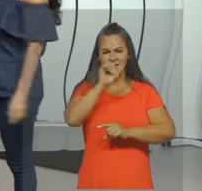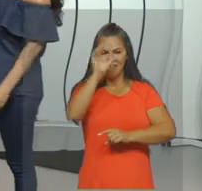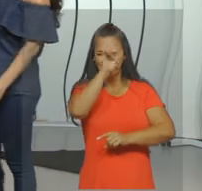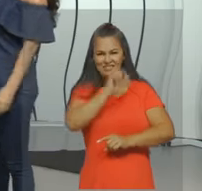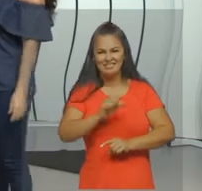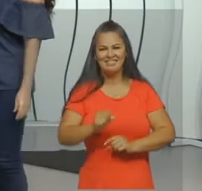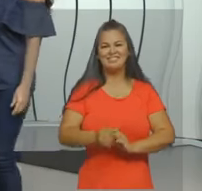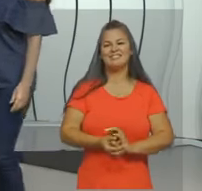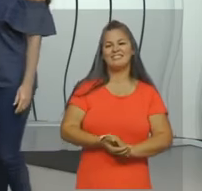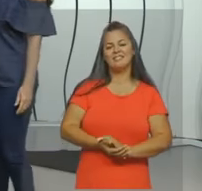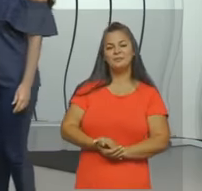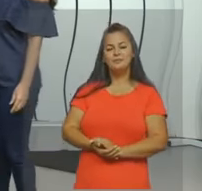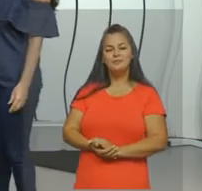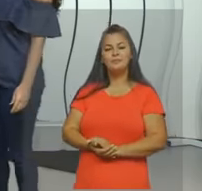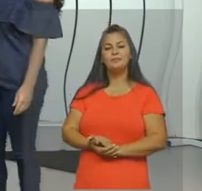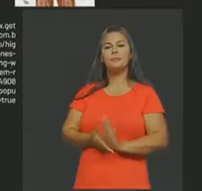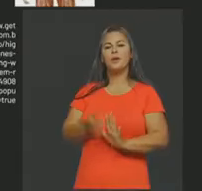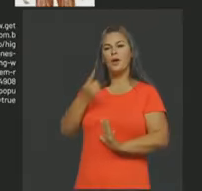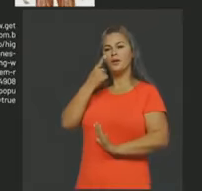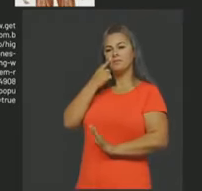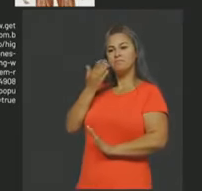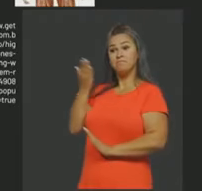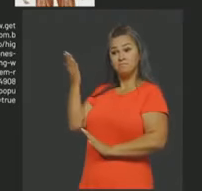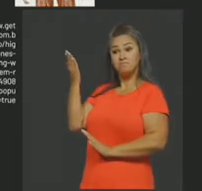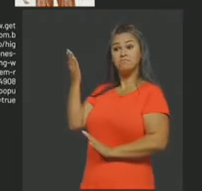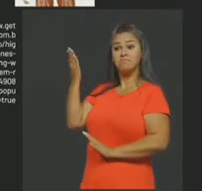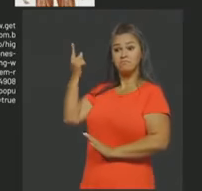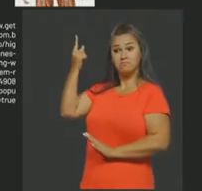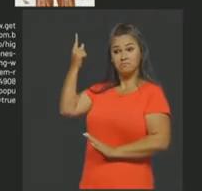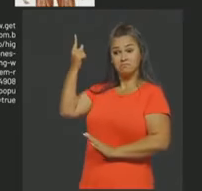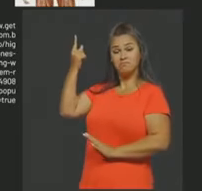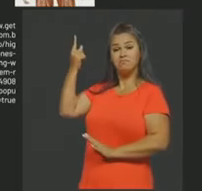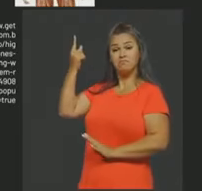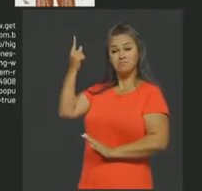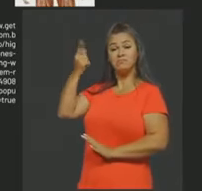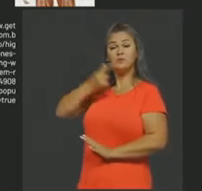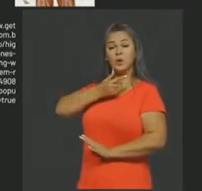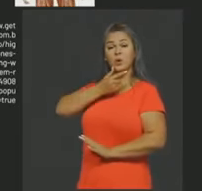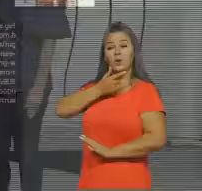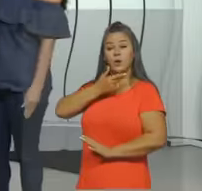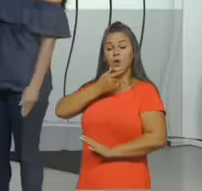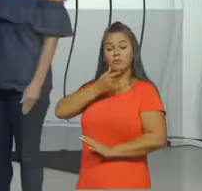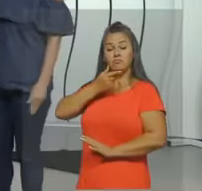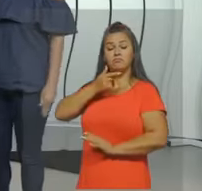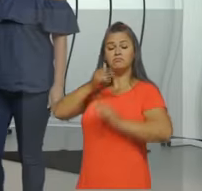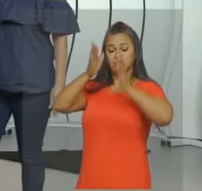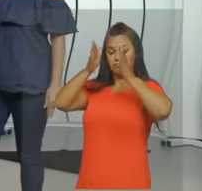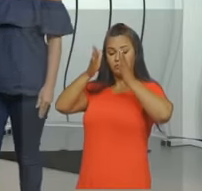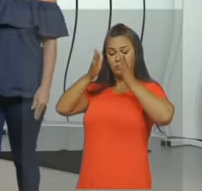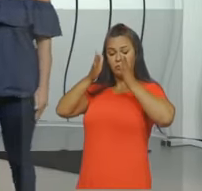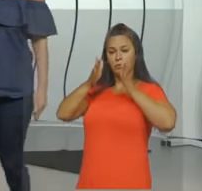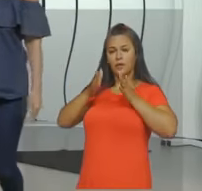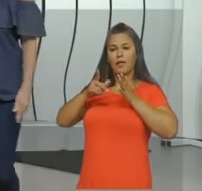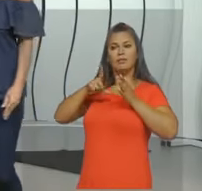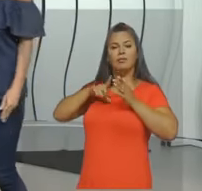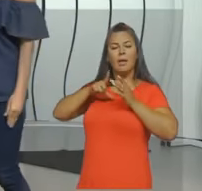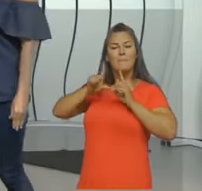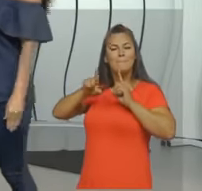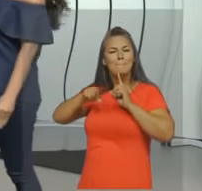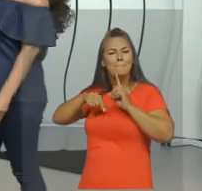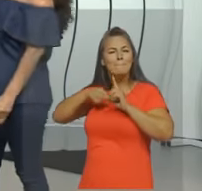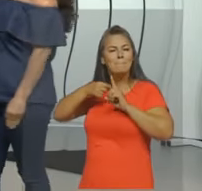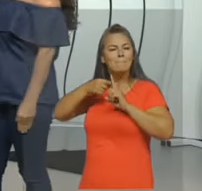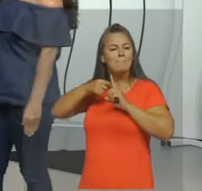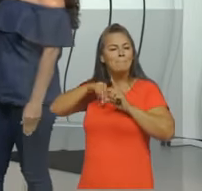com a passagem dos slides. Então aqui mostra uma imagem, né, de um homem com um sistema muscular, tá? Nós temos mais de 600 músculos,